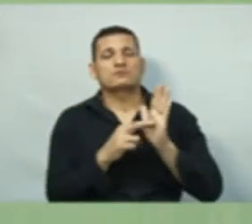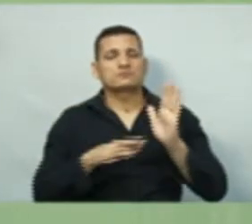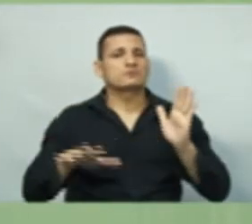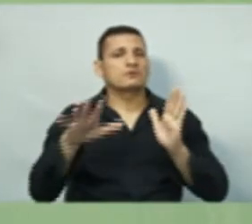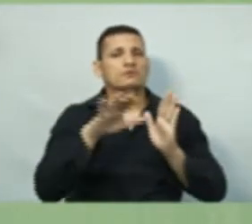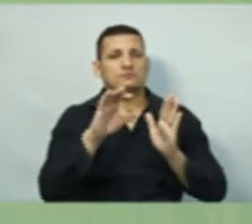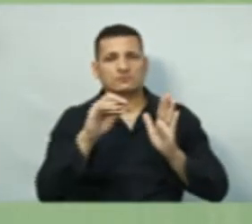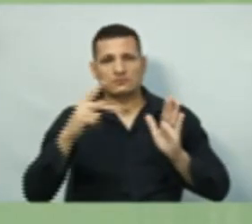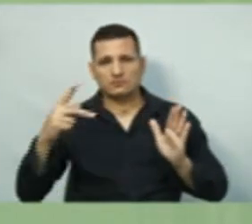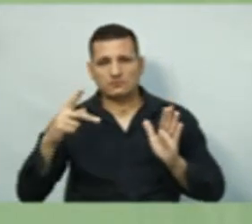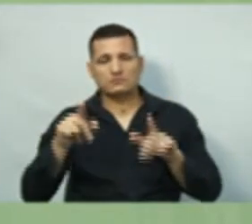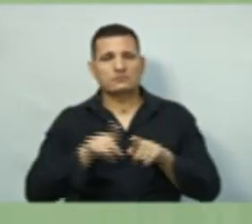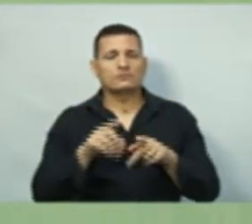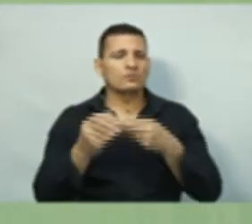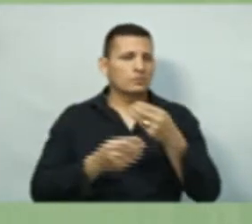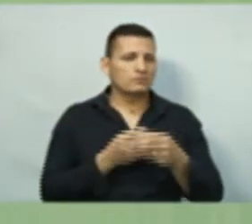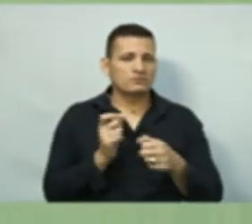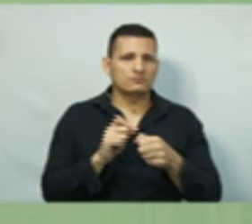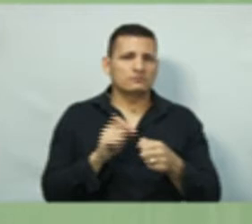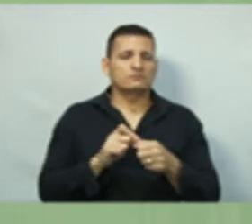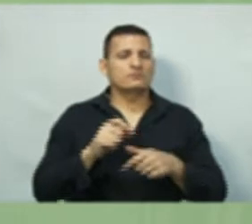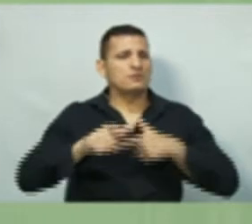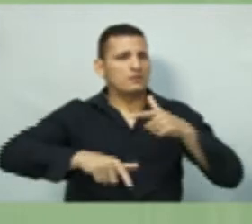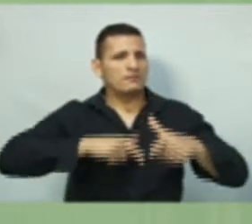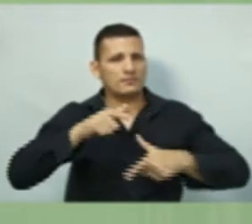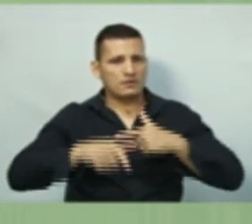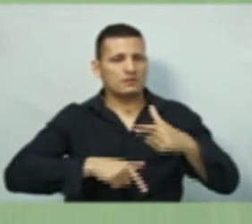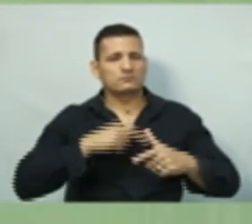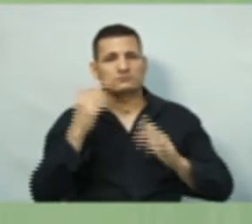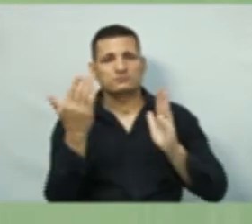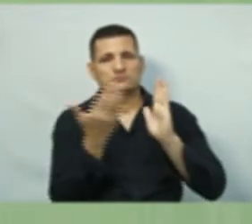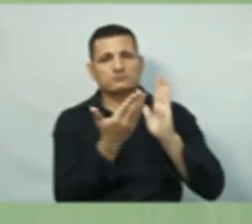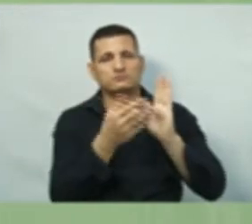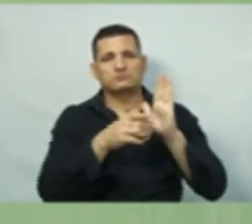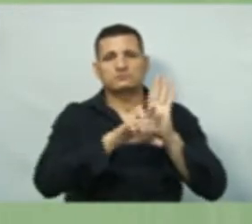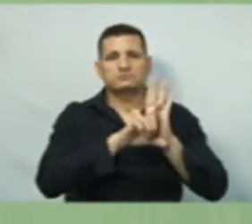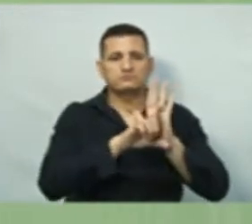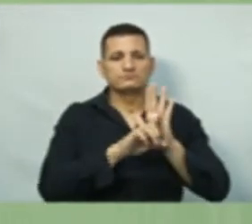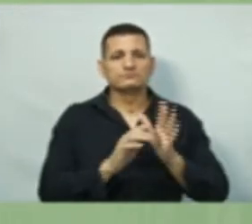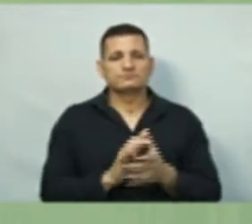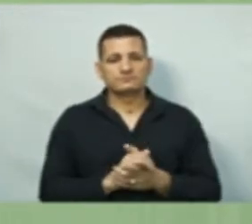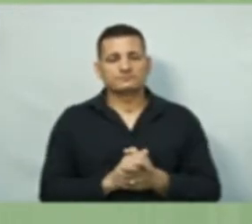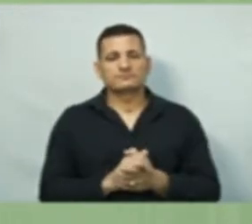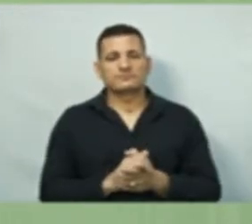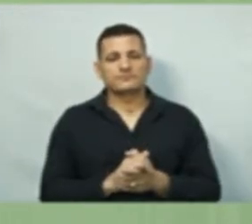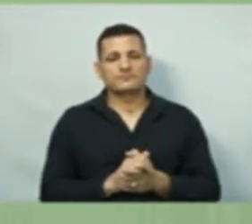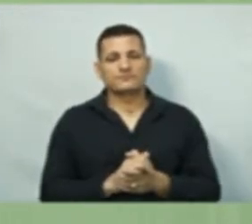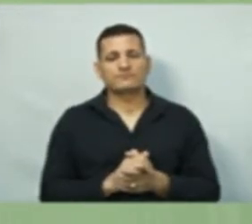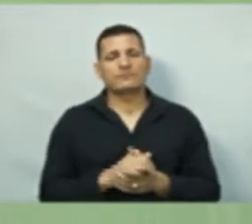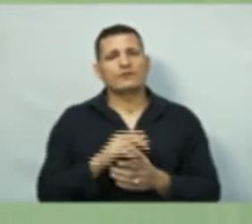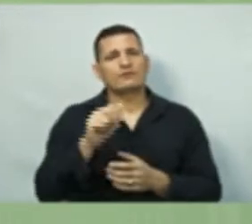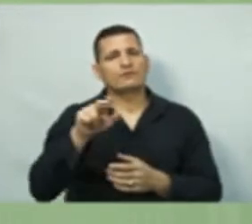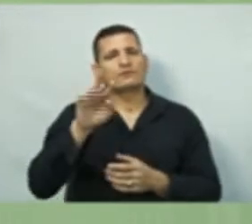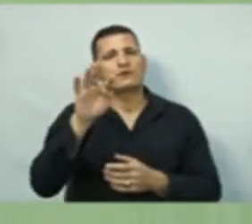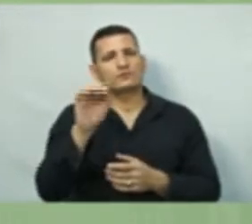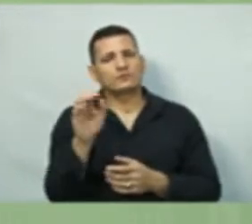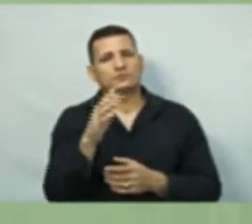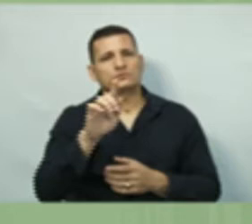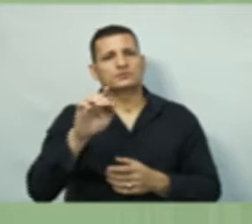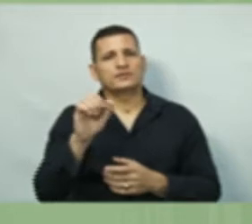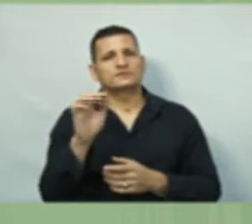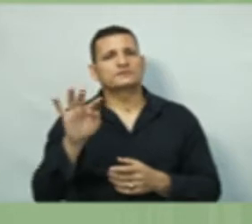e da forma de execução dos trabalhos nos termos desta lei. Considera-se autogestão o